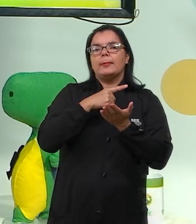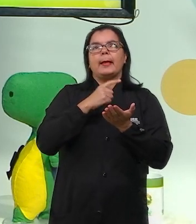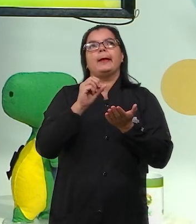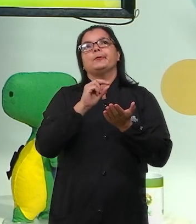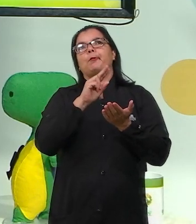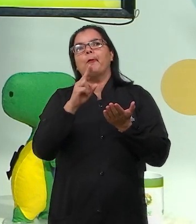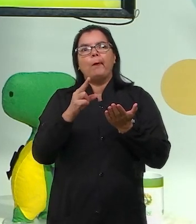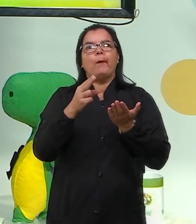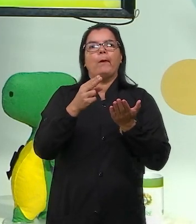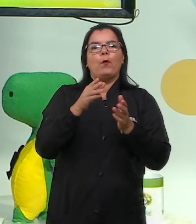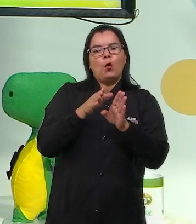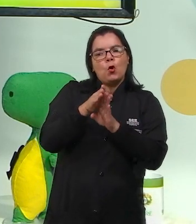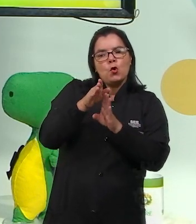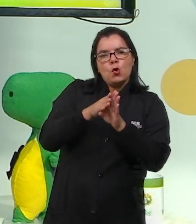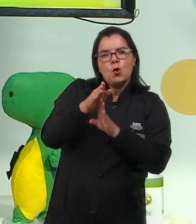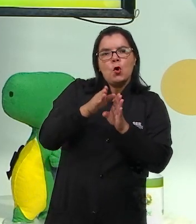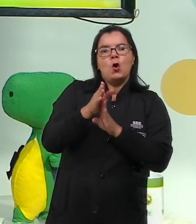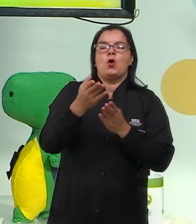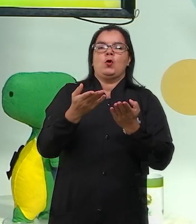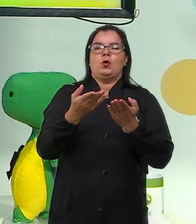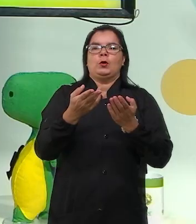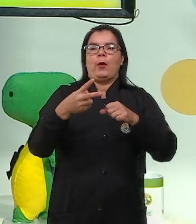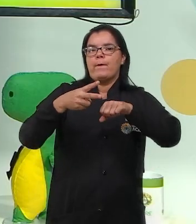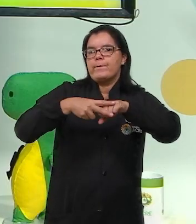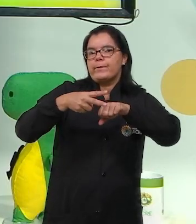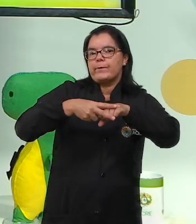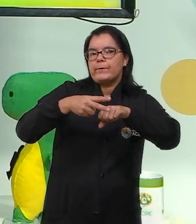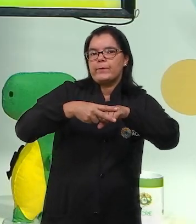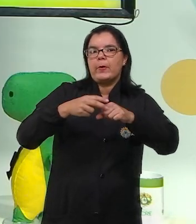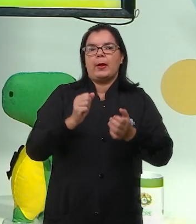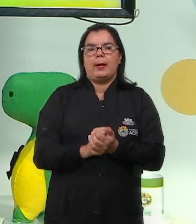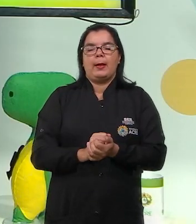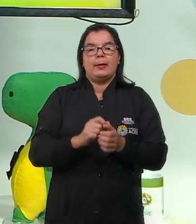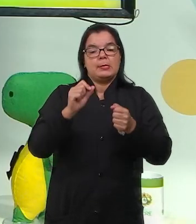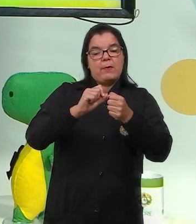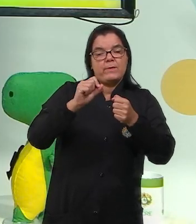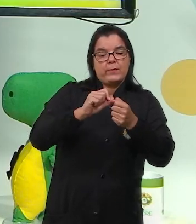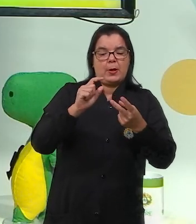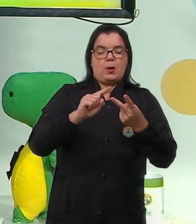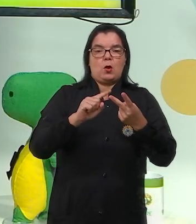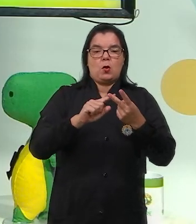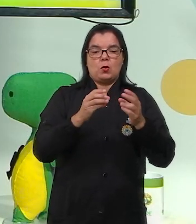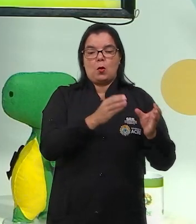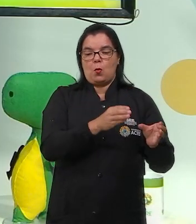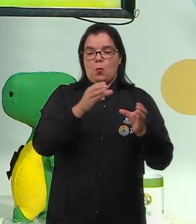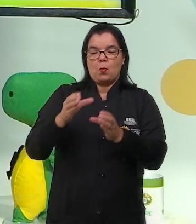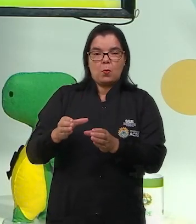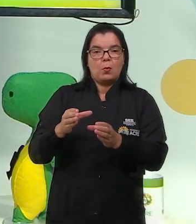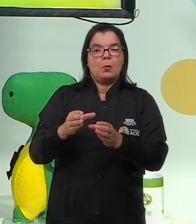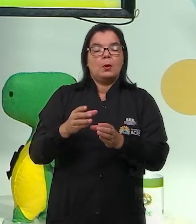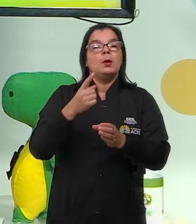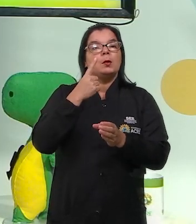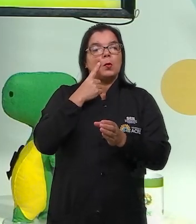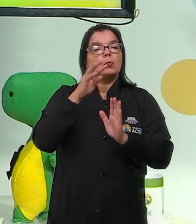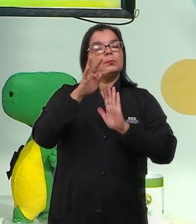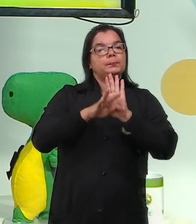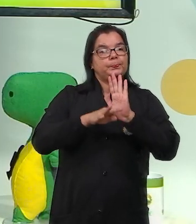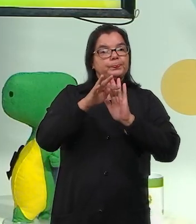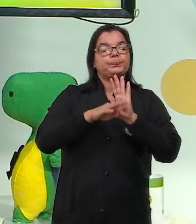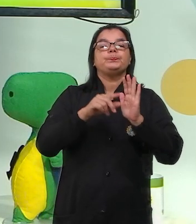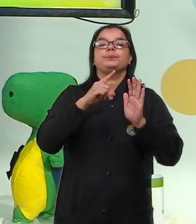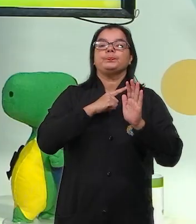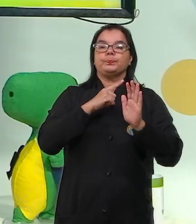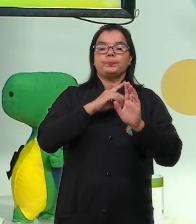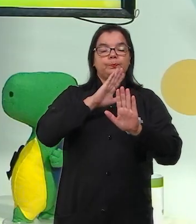o quê? Instruir, como por exemplo verbos no imperativos. Faça, coloque. Então olha só como o texto ele tem